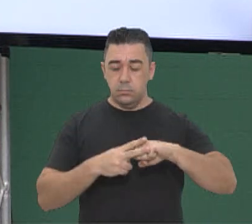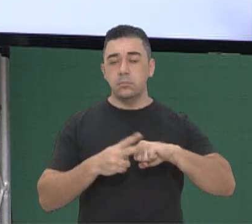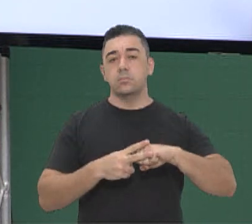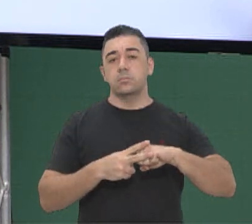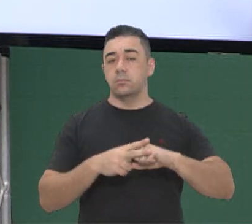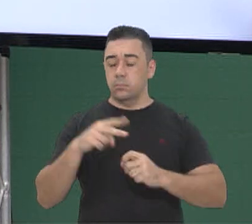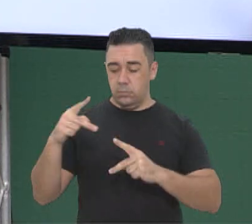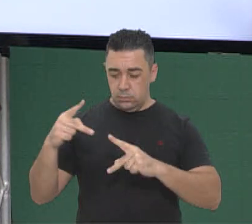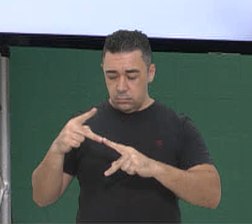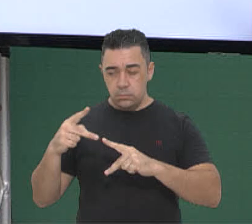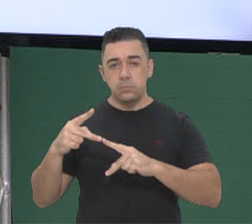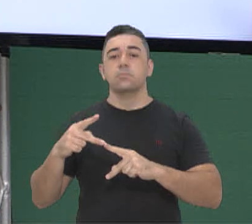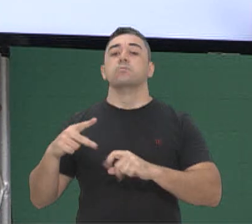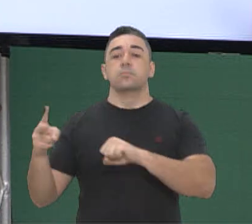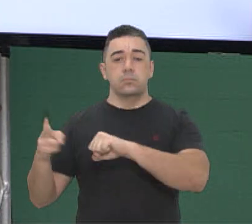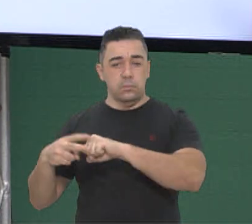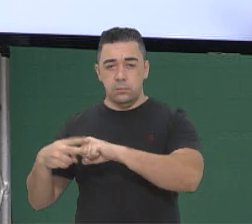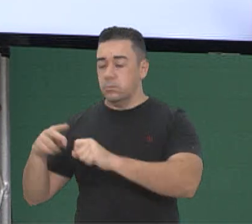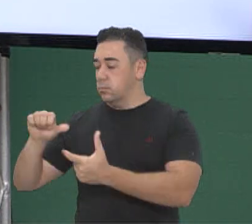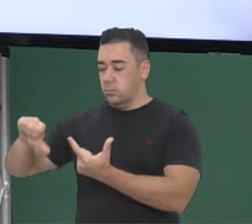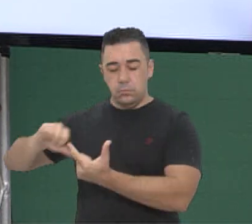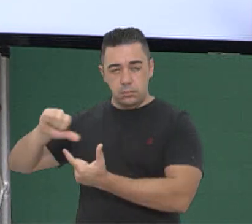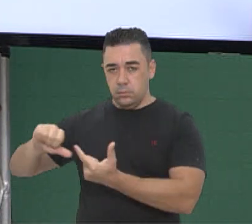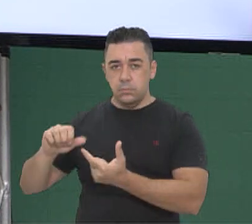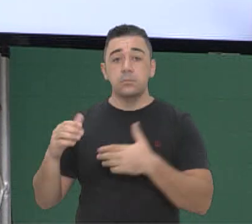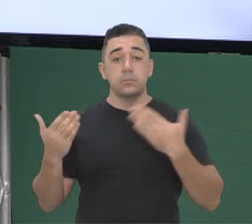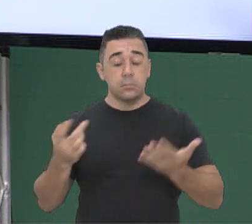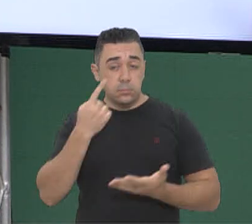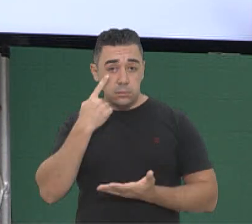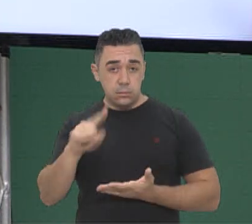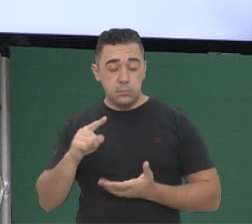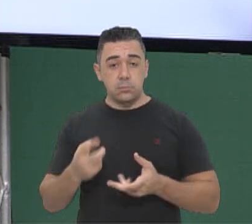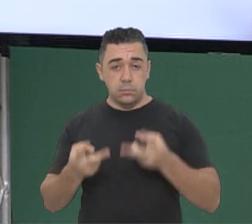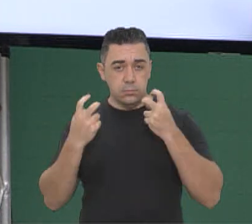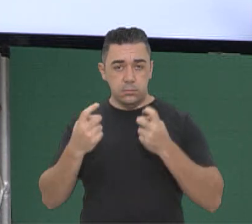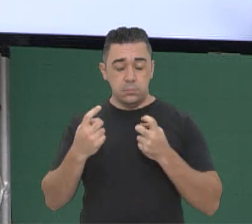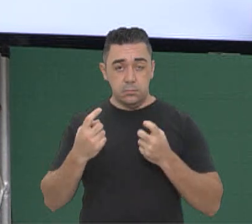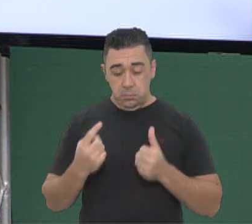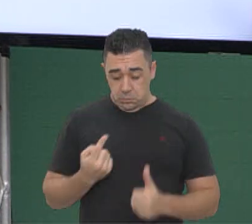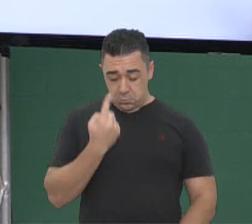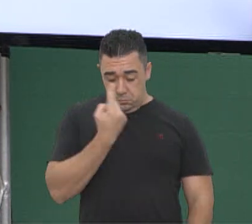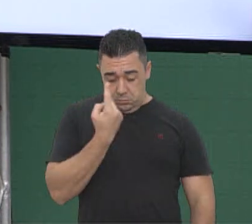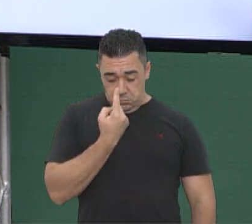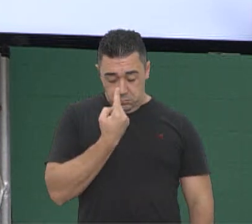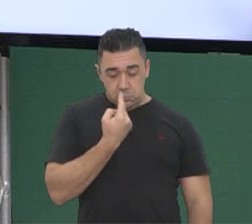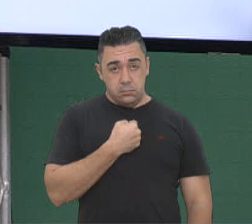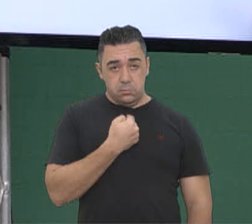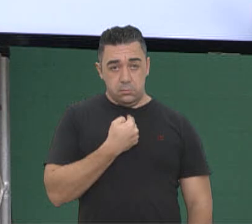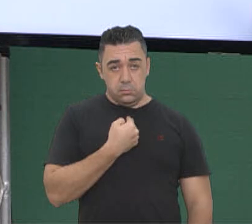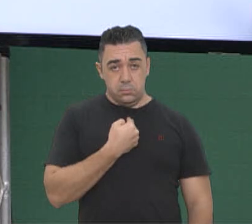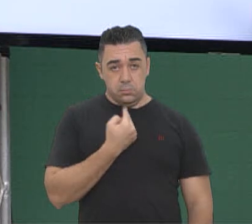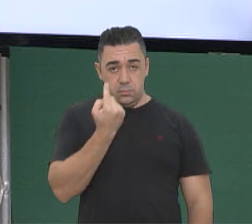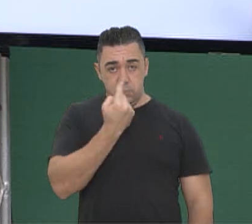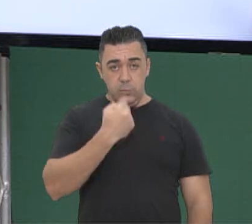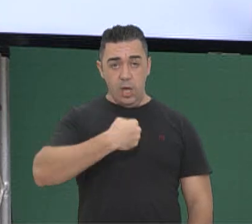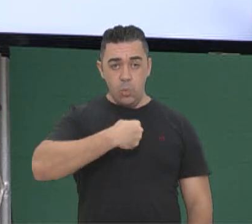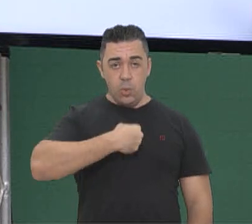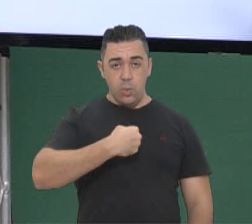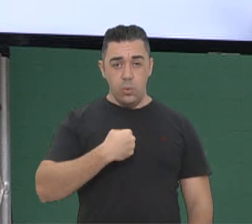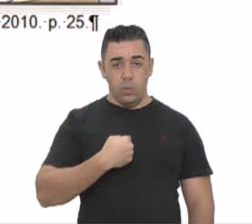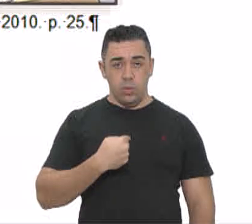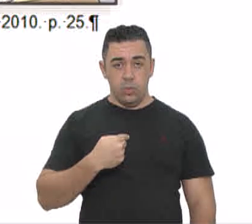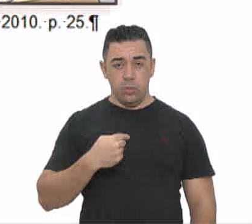seguir preposição, mais um verbo no infinitivo. E observe que está em primeira pessoa, porque aqui o gaturro está em primeira pessoa.